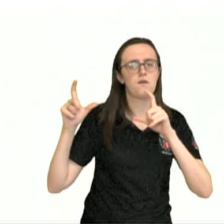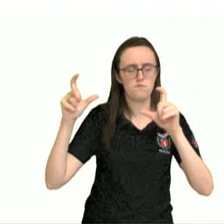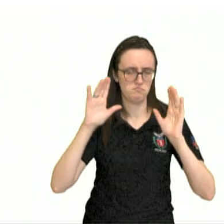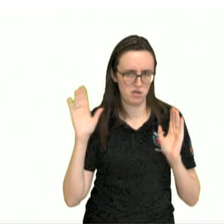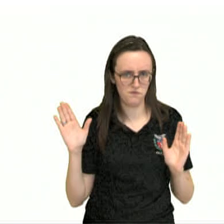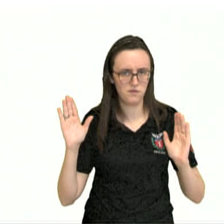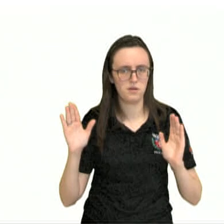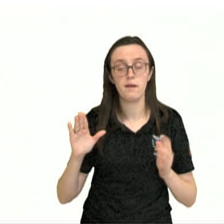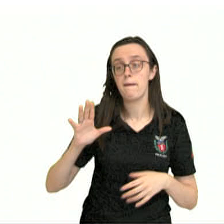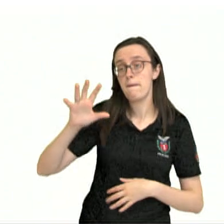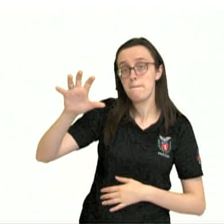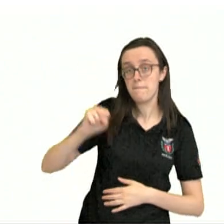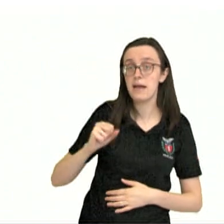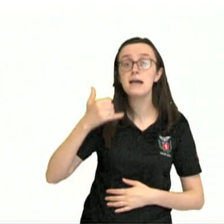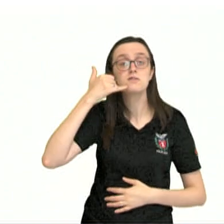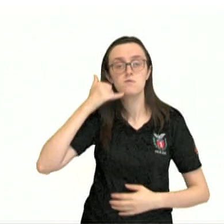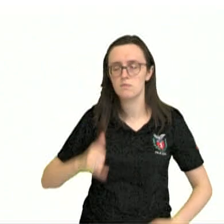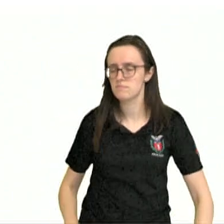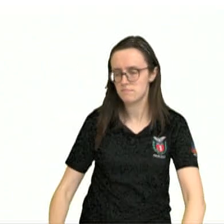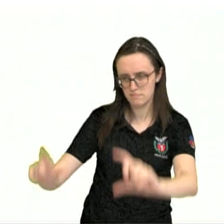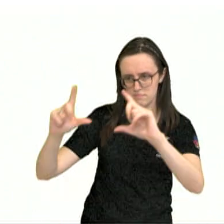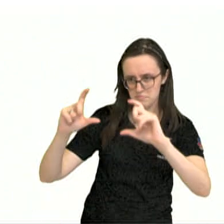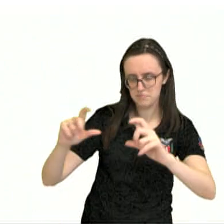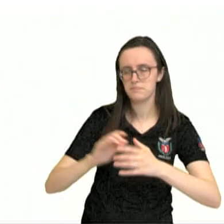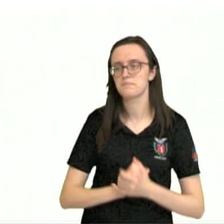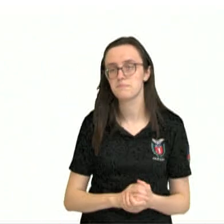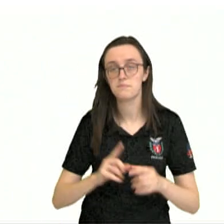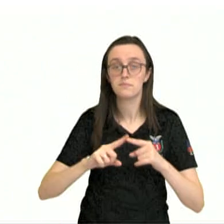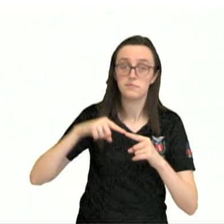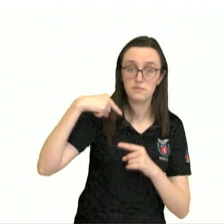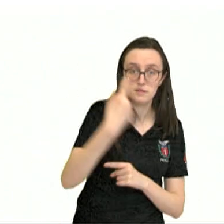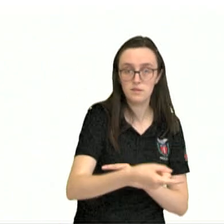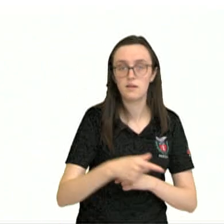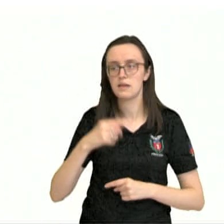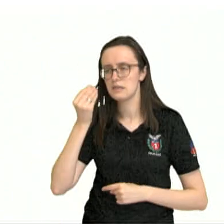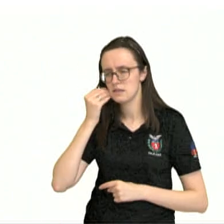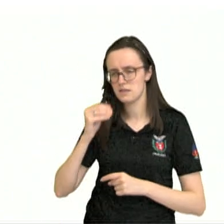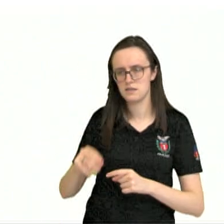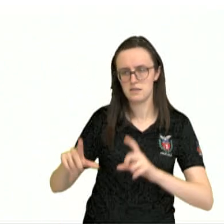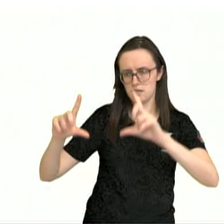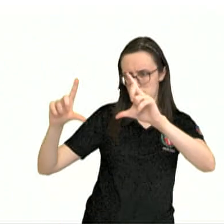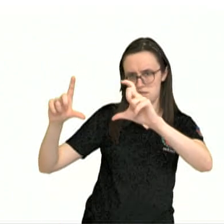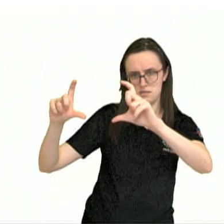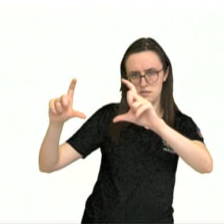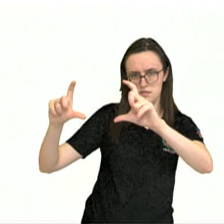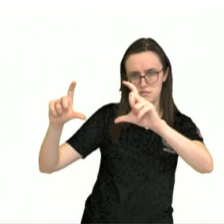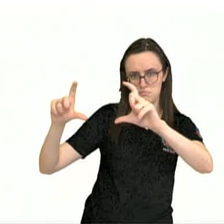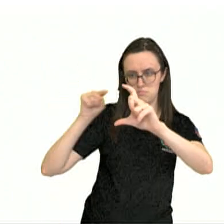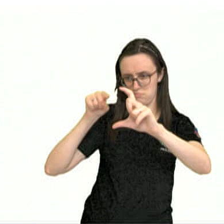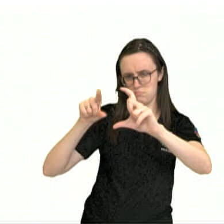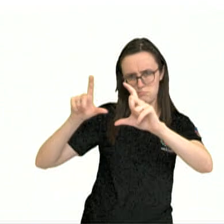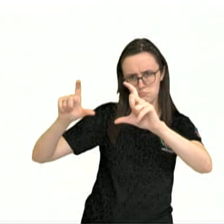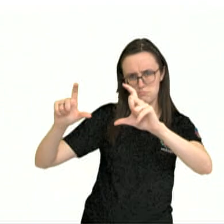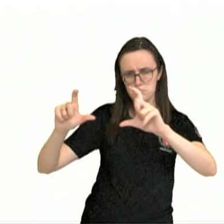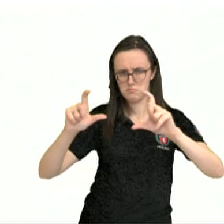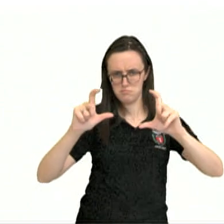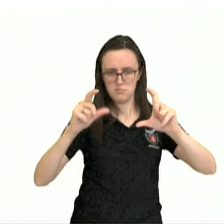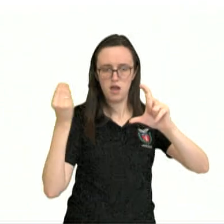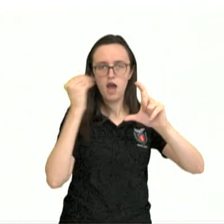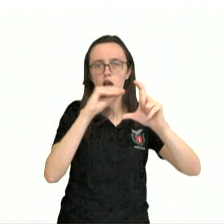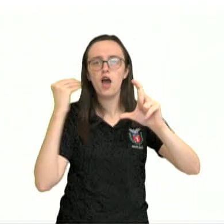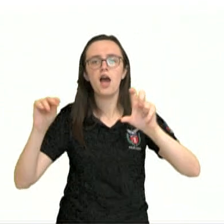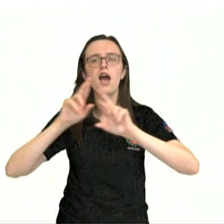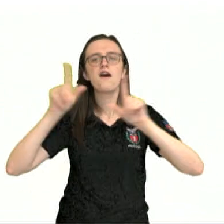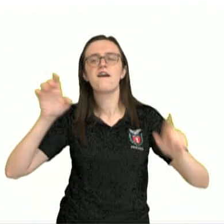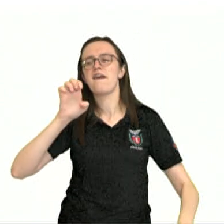fotografar. Pegue seu celular e tire uma foto. Em seguida, trate ela 2 vezes. Cada vez com um efeito